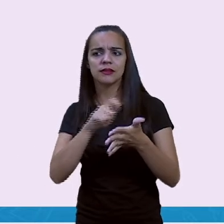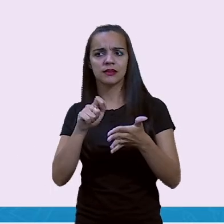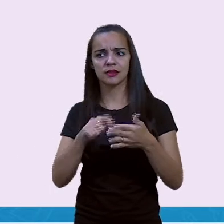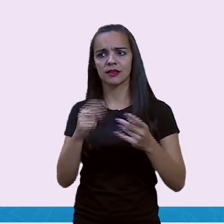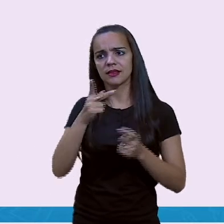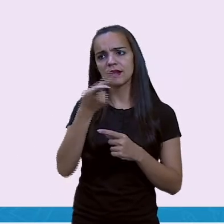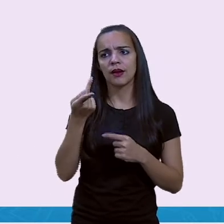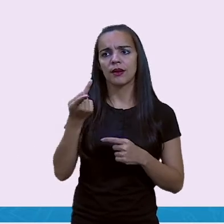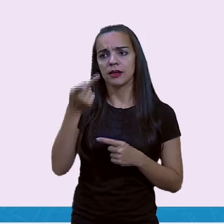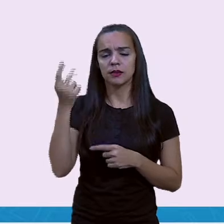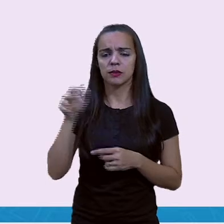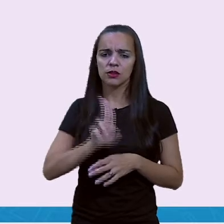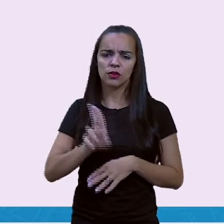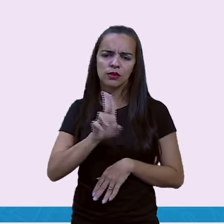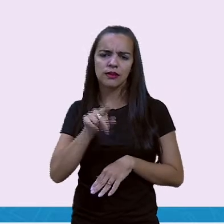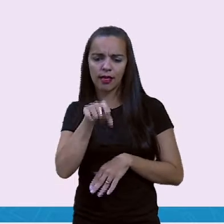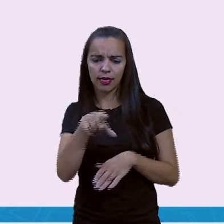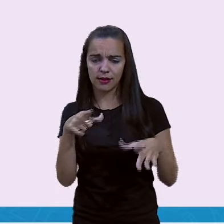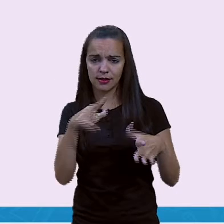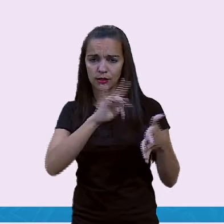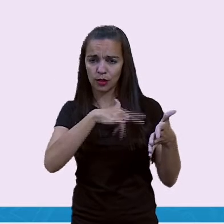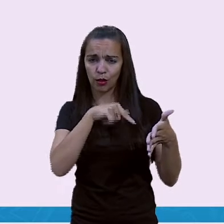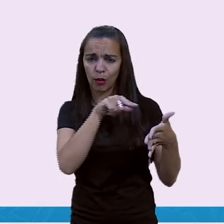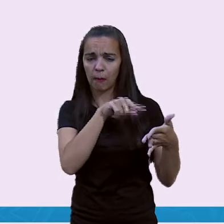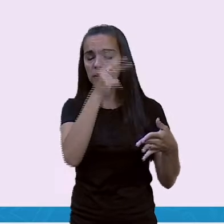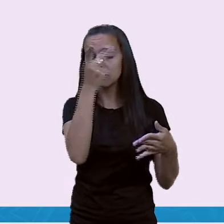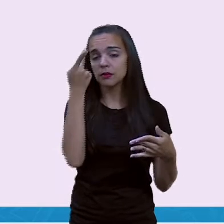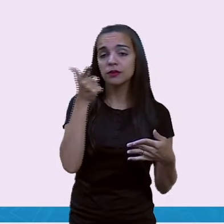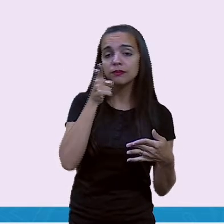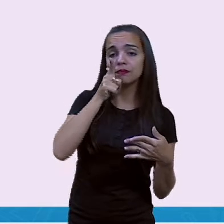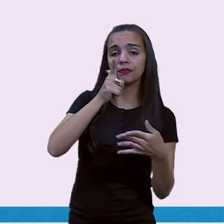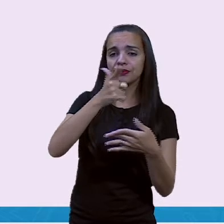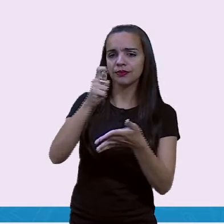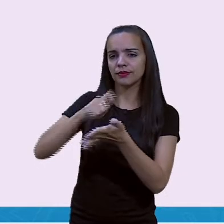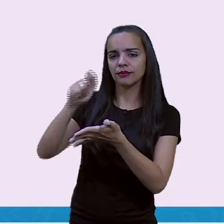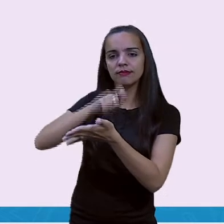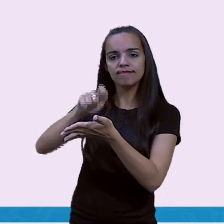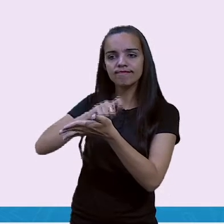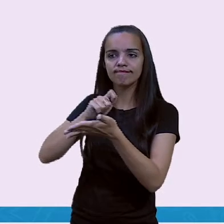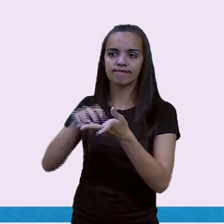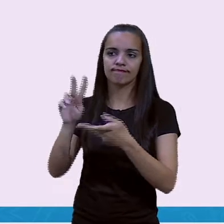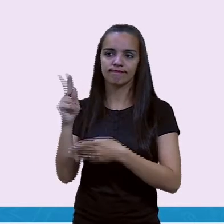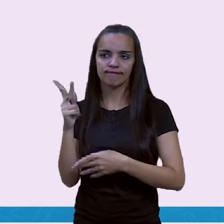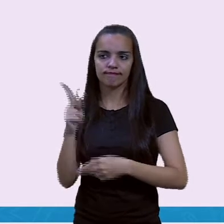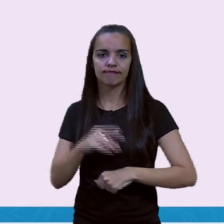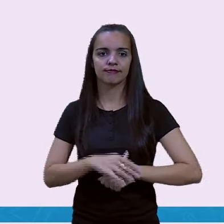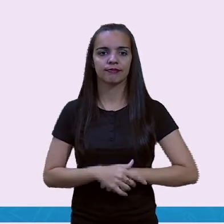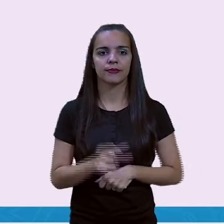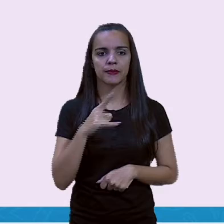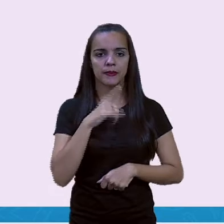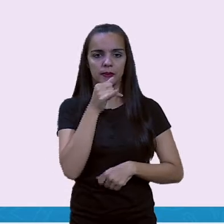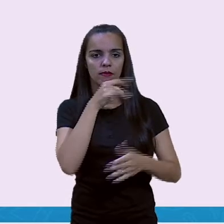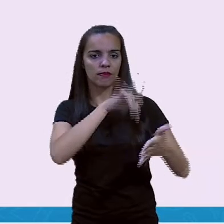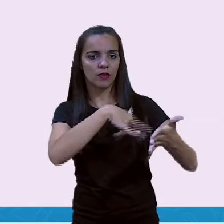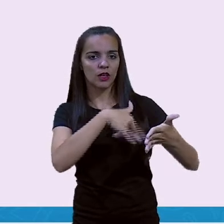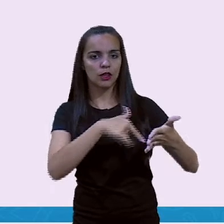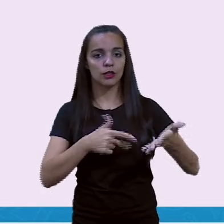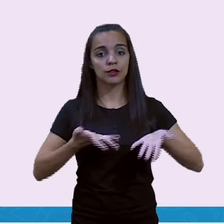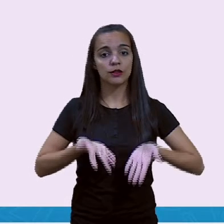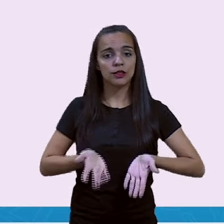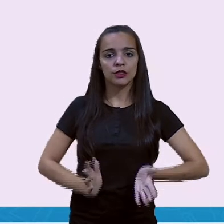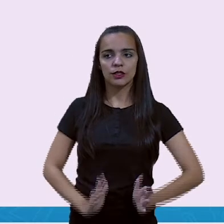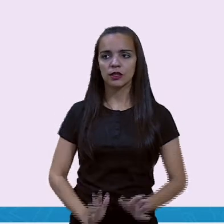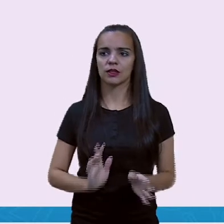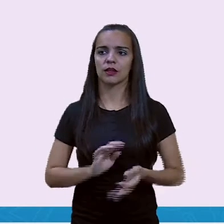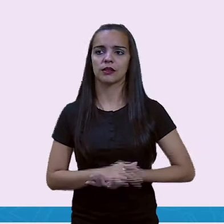era feita a história, né? Como eram as leis antigamente? As certidões de nascimento, para saber quando